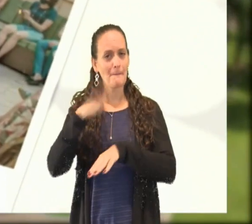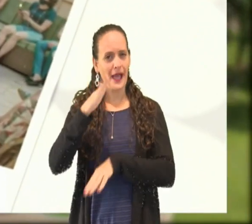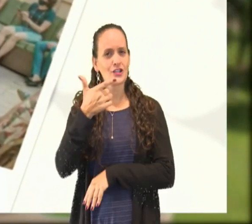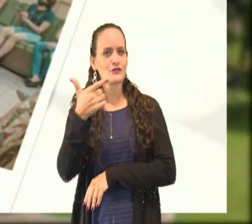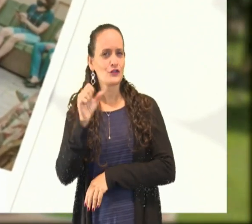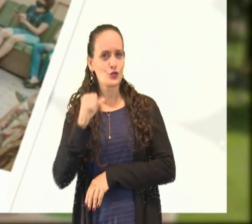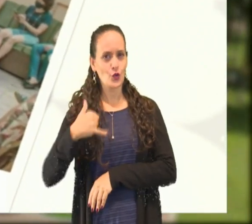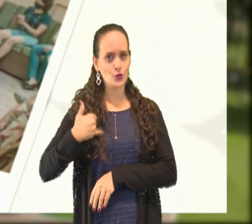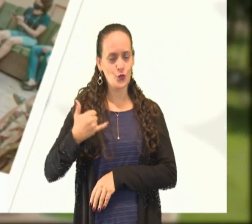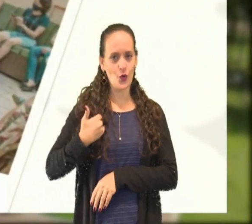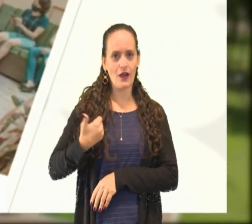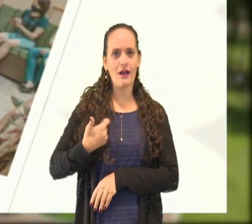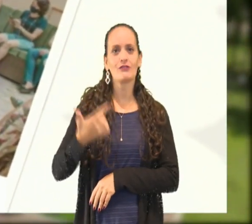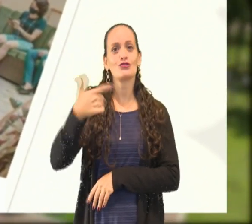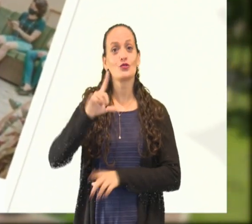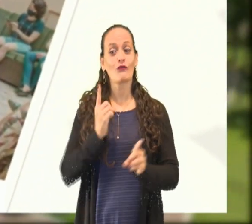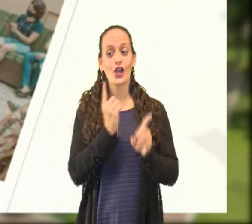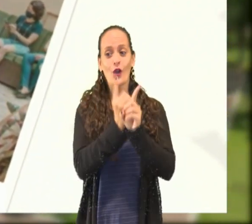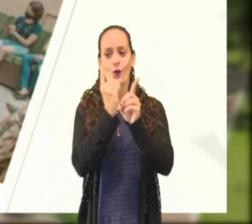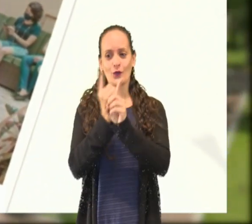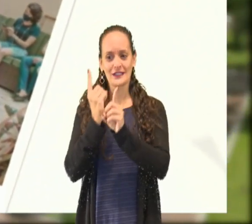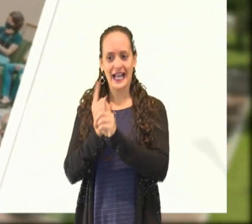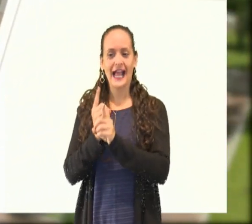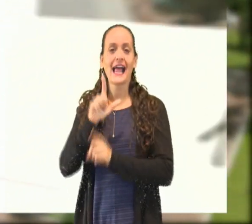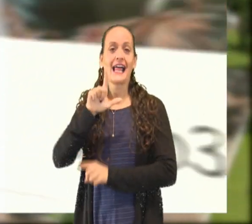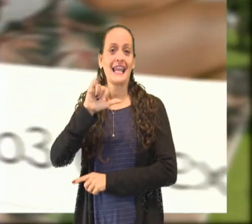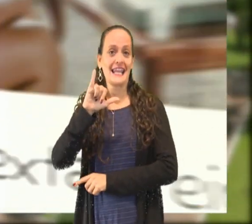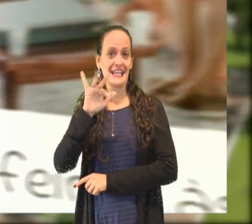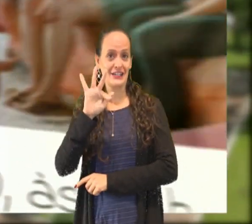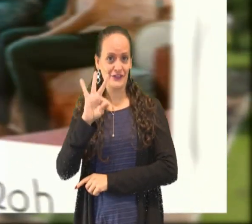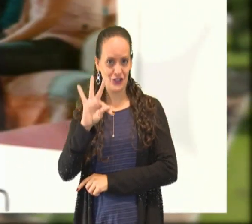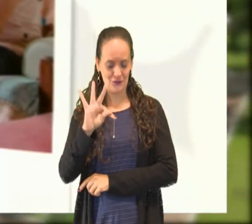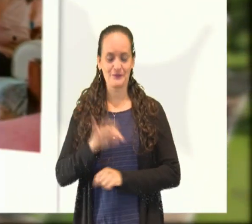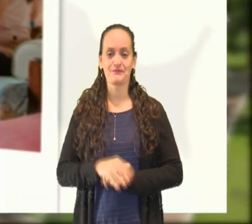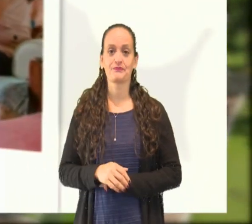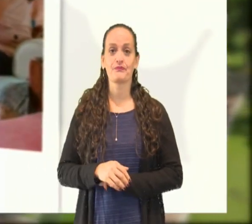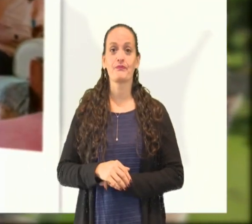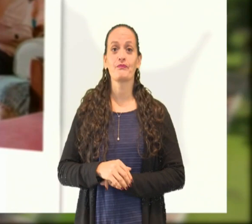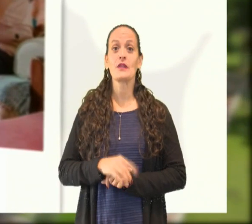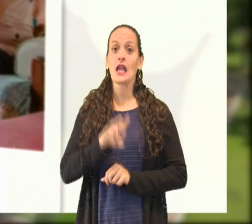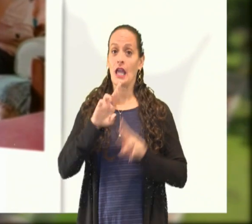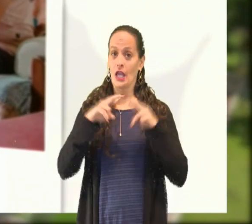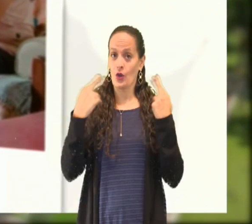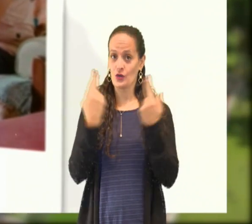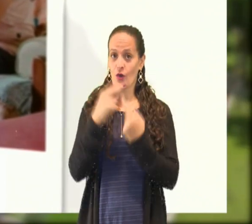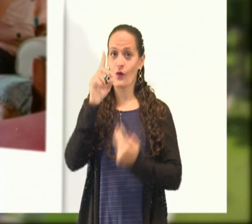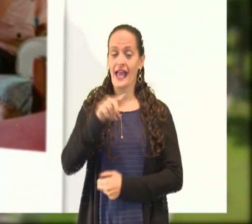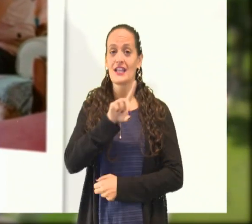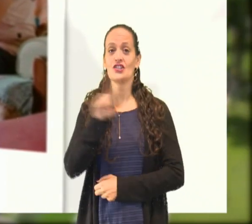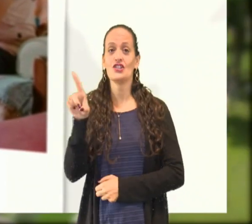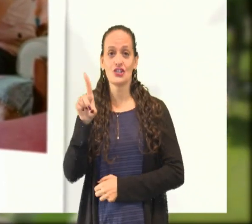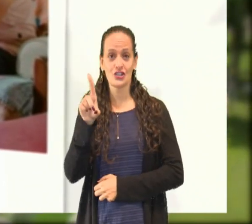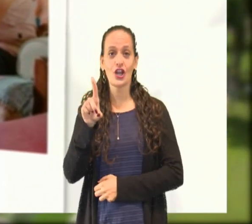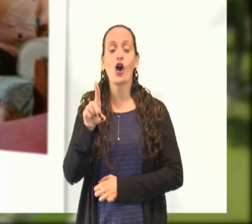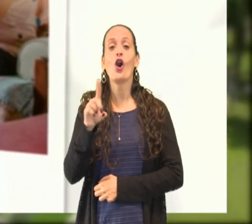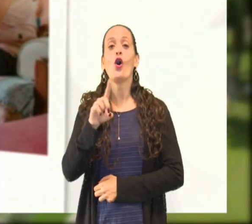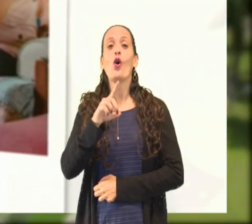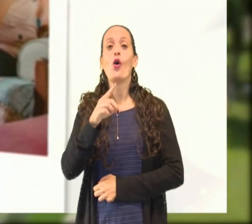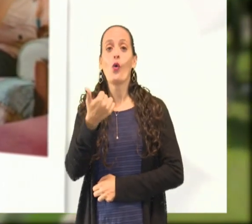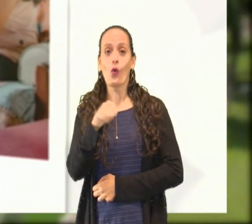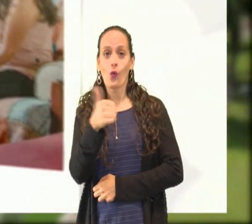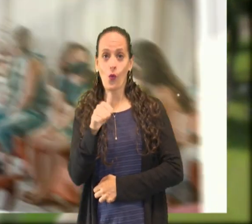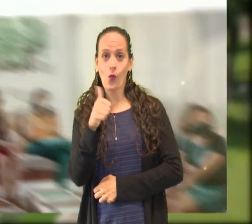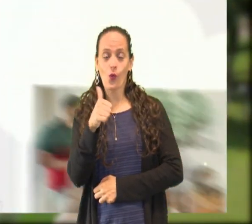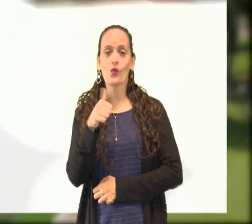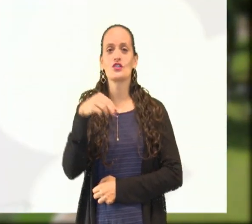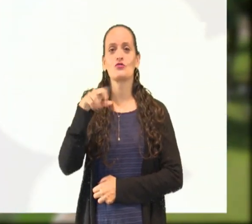para o retorno dos encontros do Grupo Lift. A próxima reunião será dia 11 de março, sexta-feira, às 20 horas,